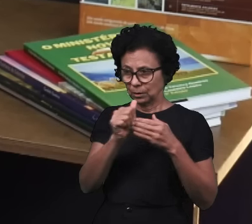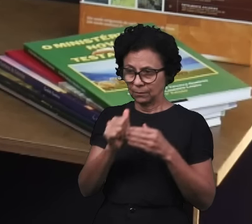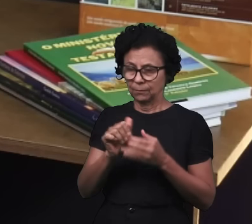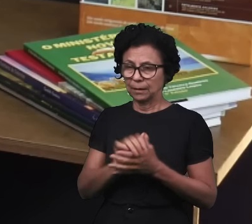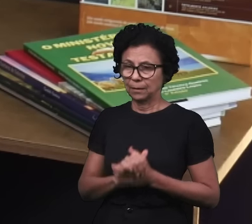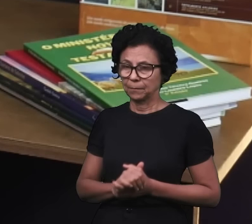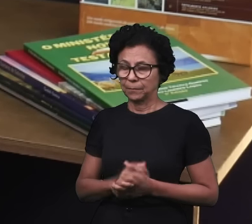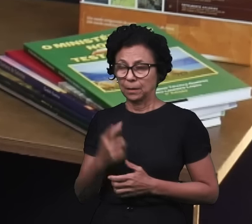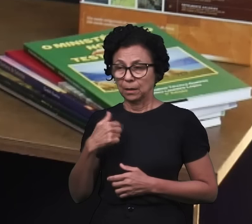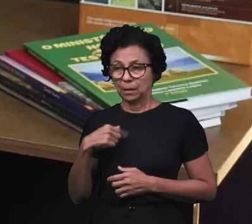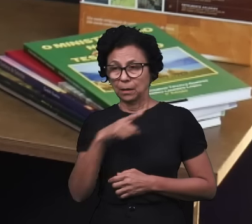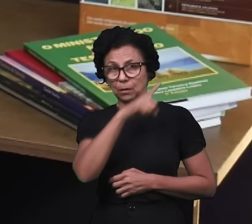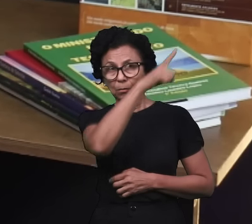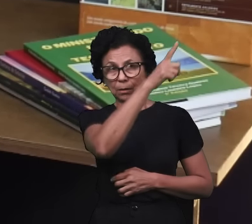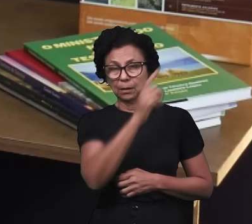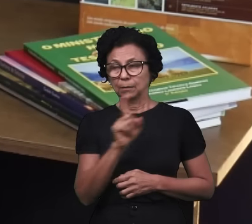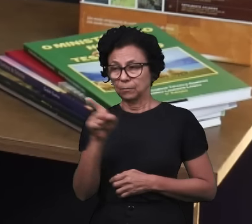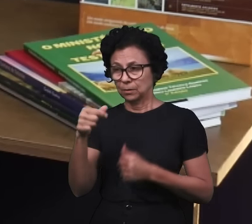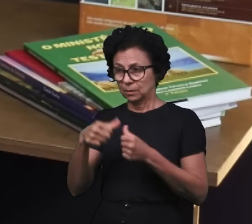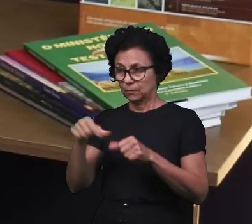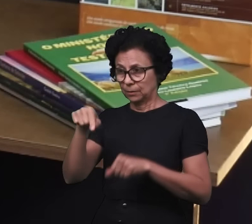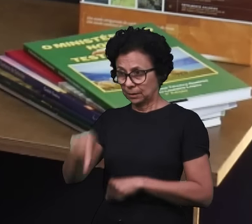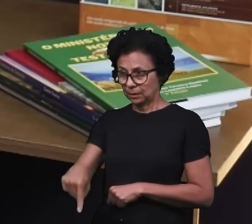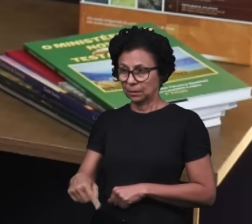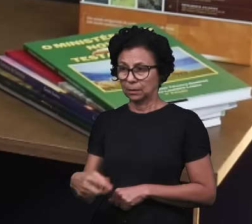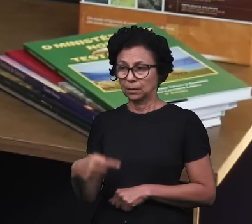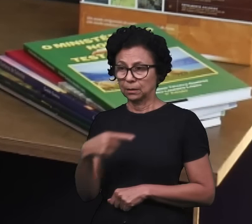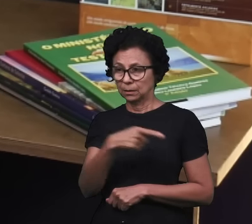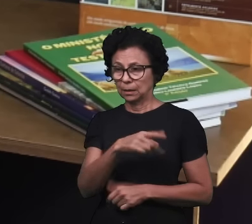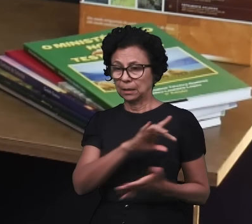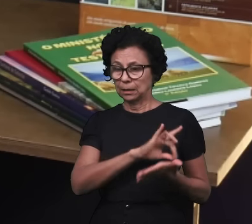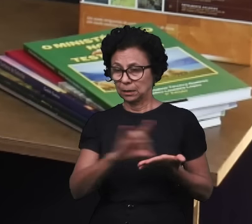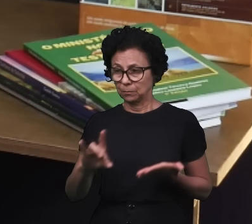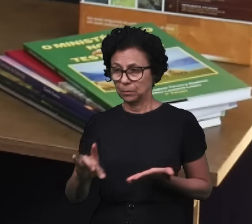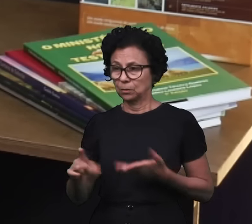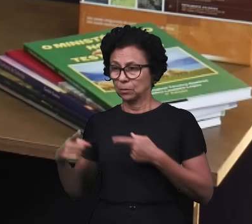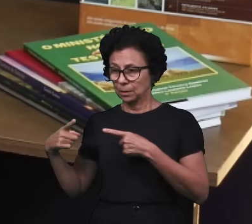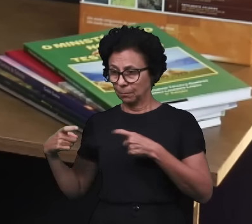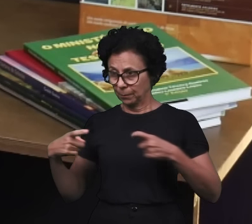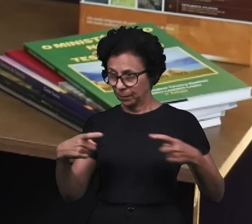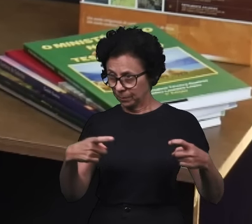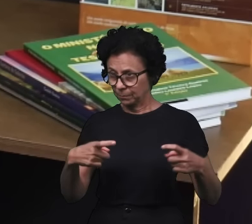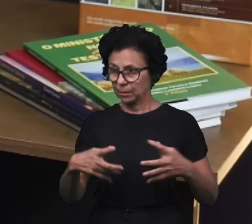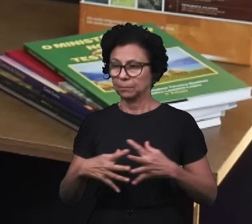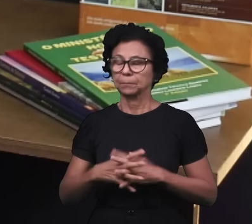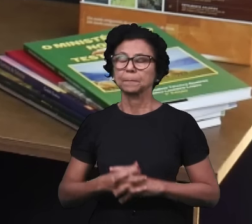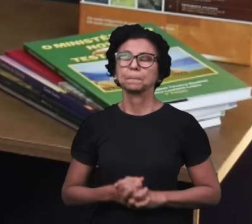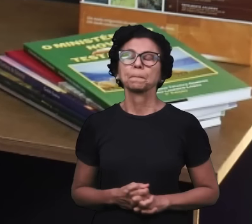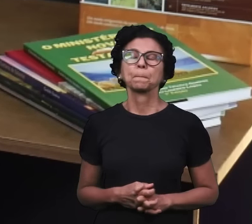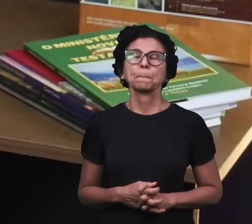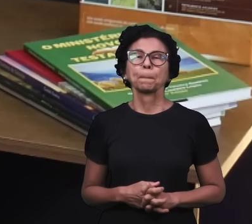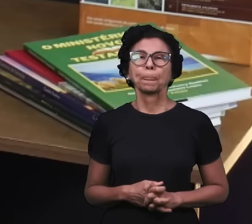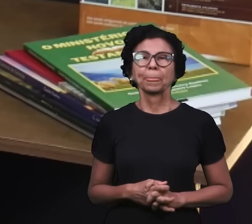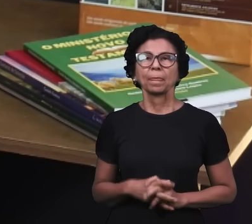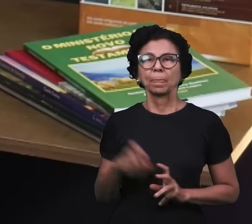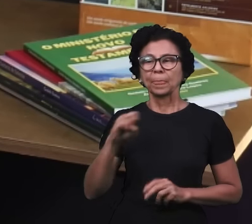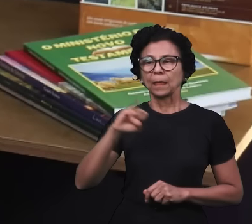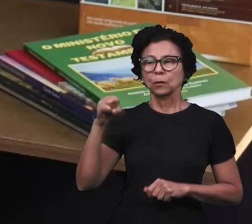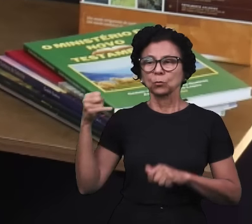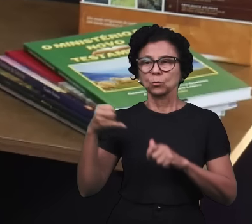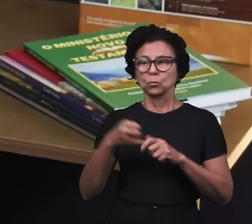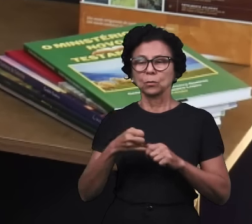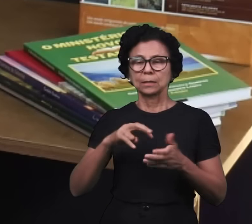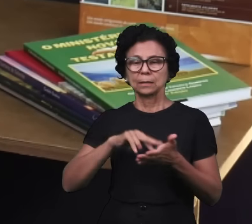no vale com os amalequitas. Sim. E interessante que Josué, em hebraico, é Yeshua, né? Que é salvação,